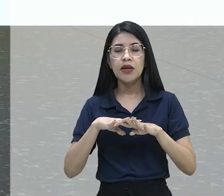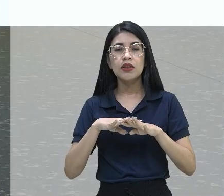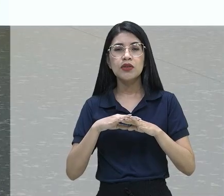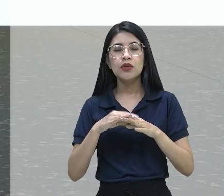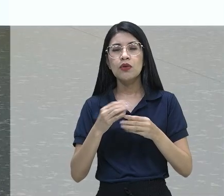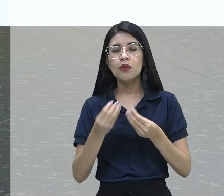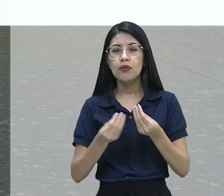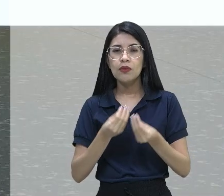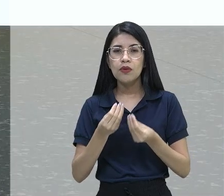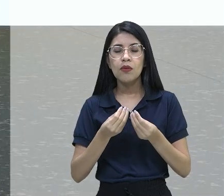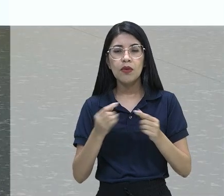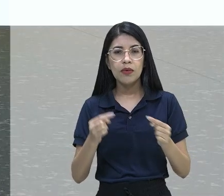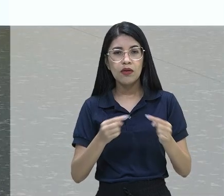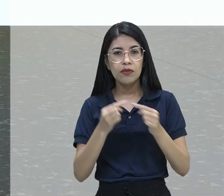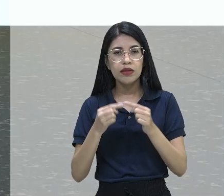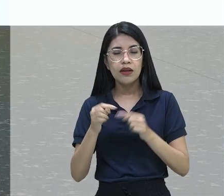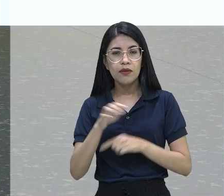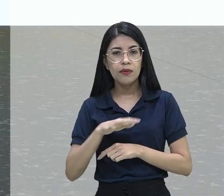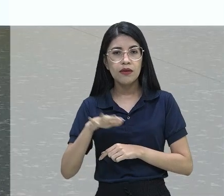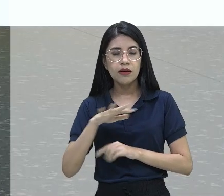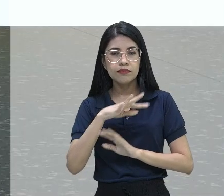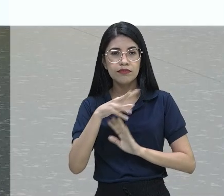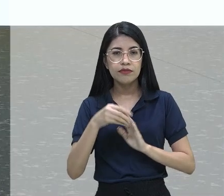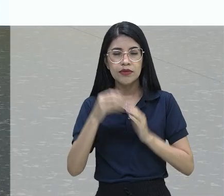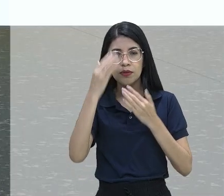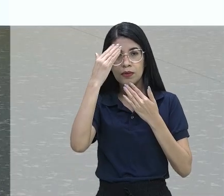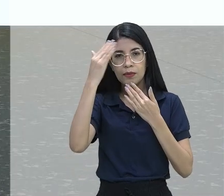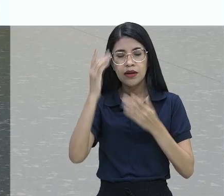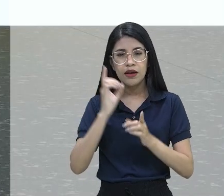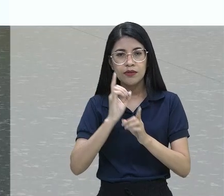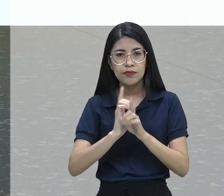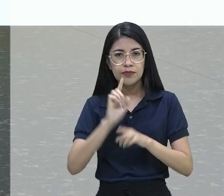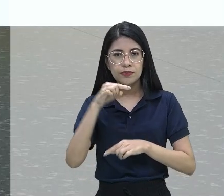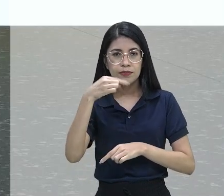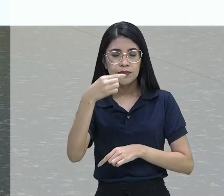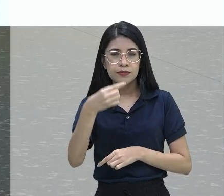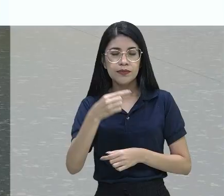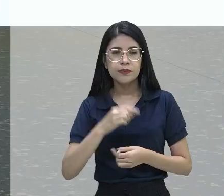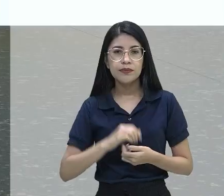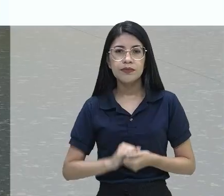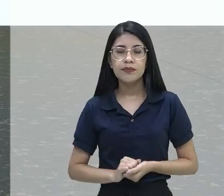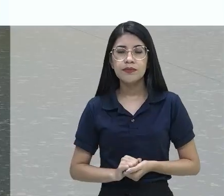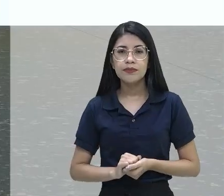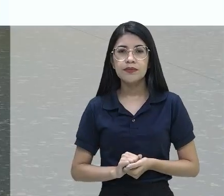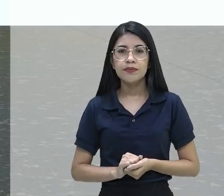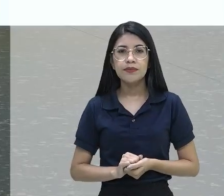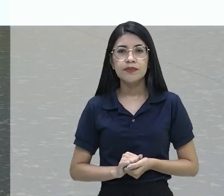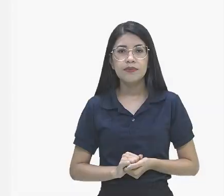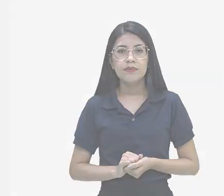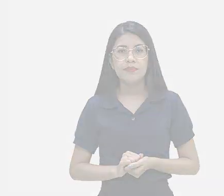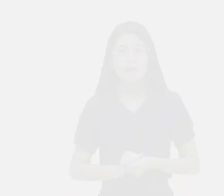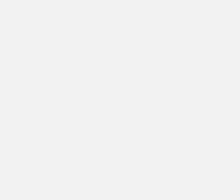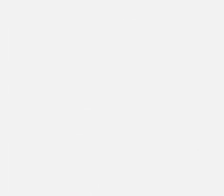modelada com a nossa região, tá certo? Muito obrigada e até uma próxima. Então, pessoal, até a próxima aula.